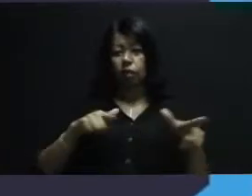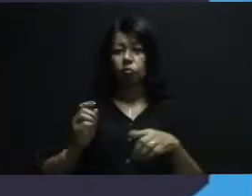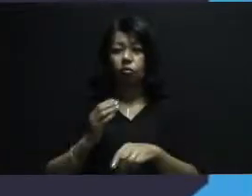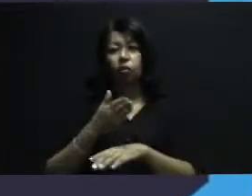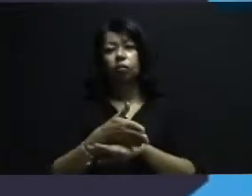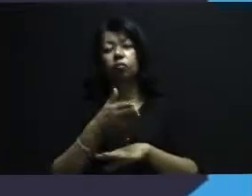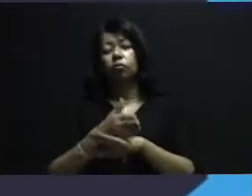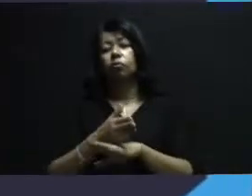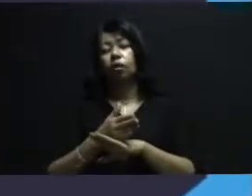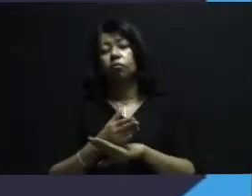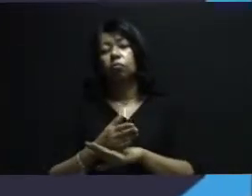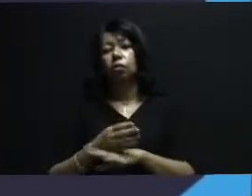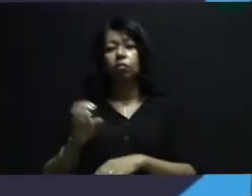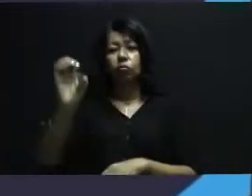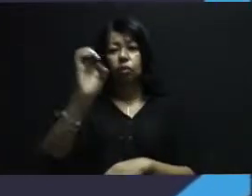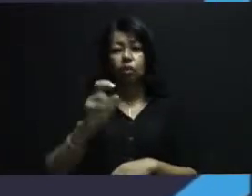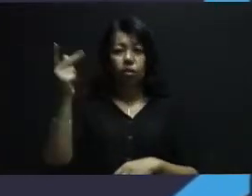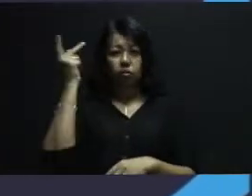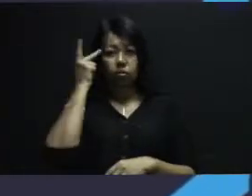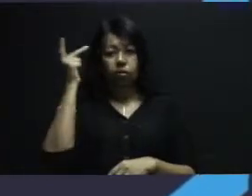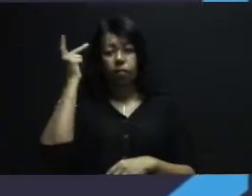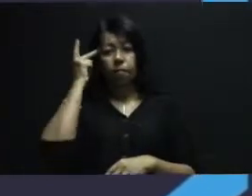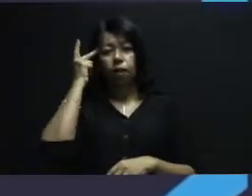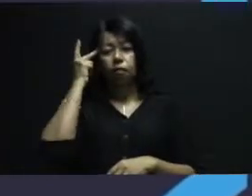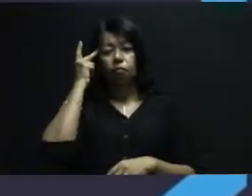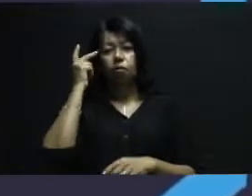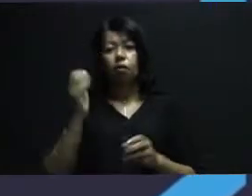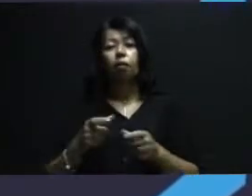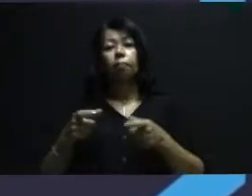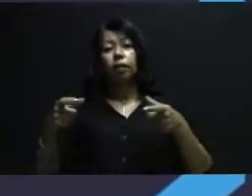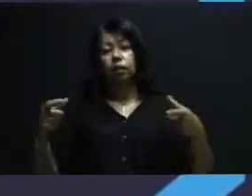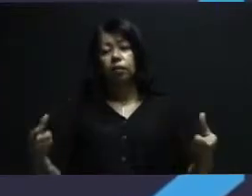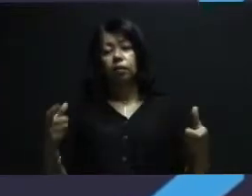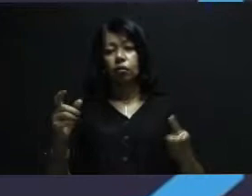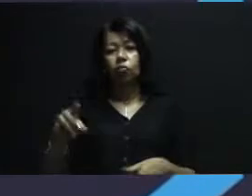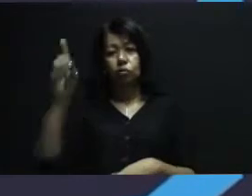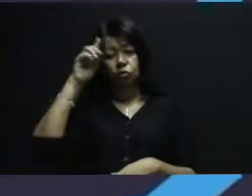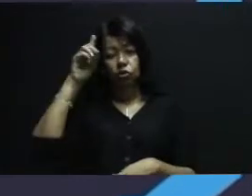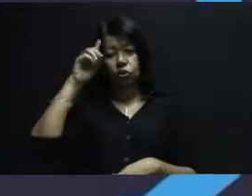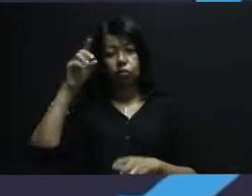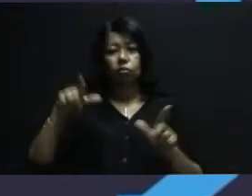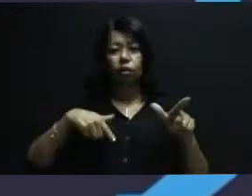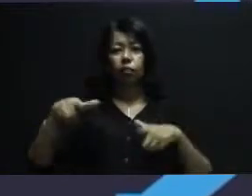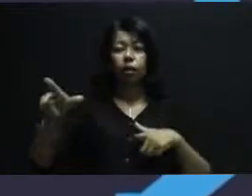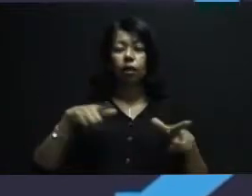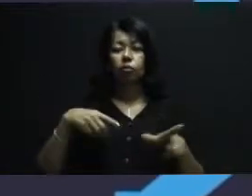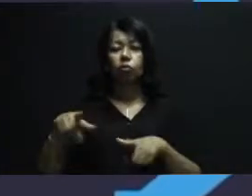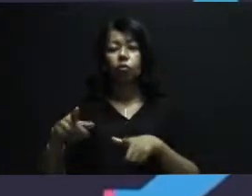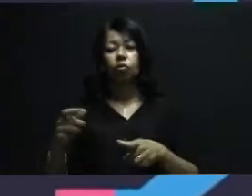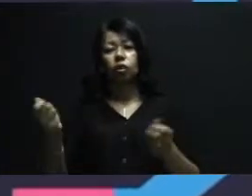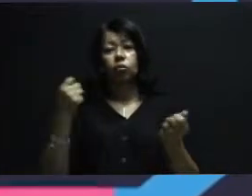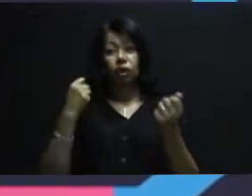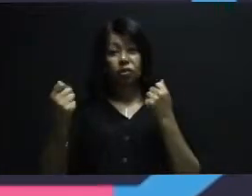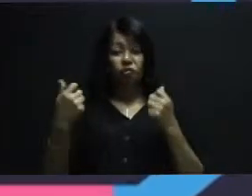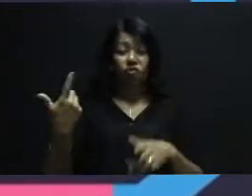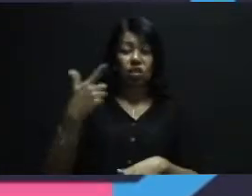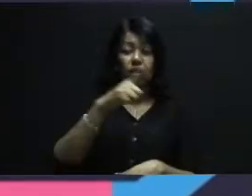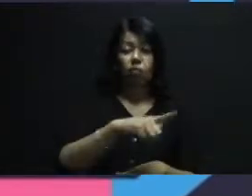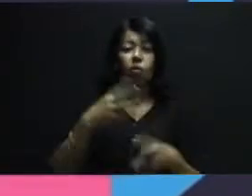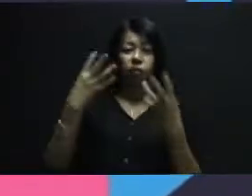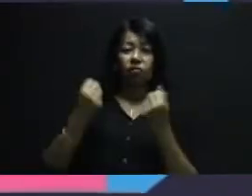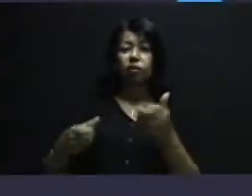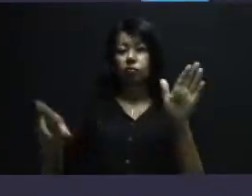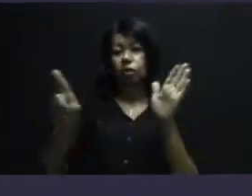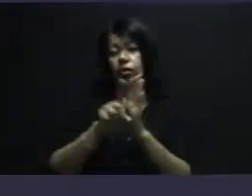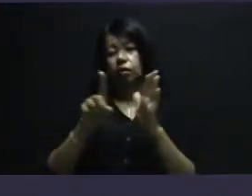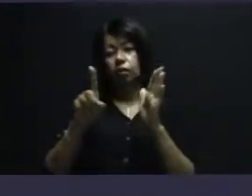Assembleia Legislativa do Estado de São Paulo. Ampliação da comemoração do Dia do Profissional de Educação Física com aprovação das leis